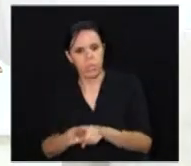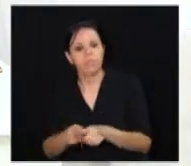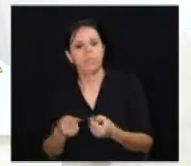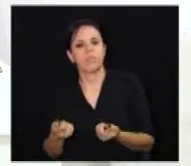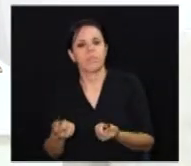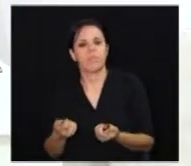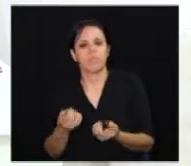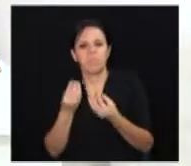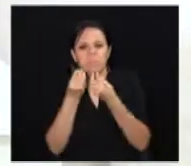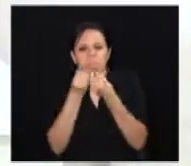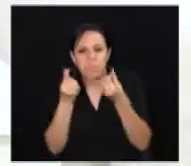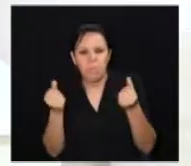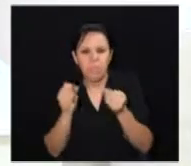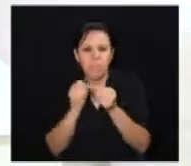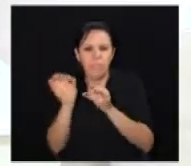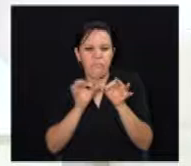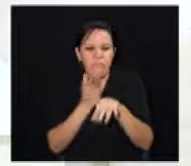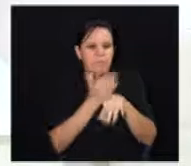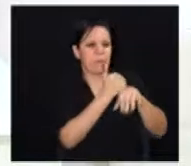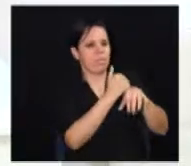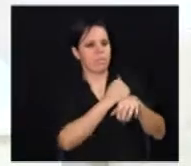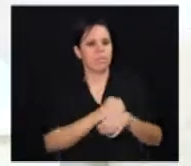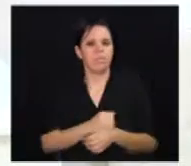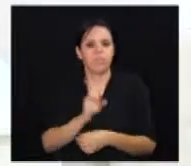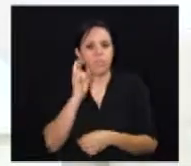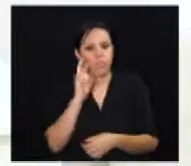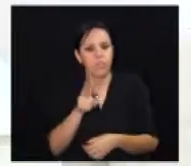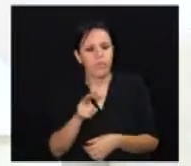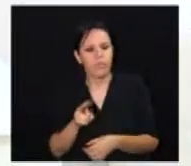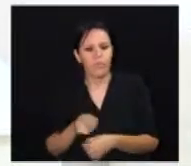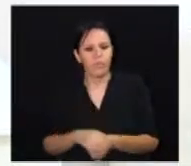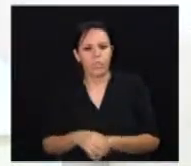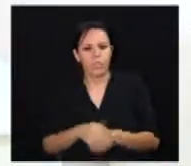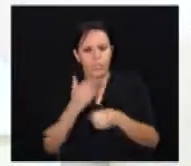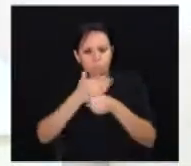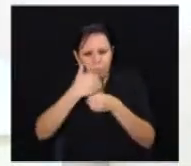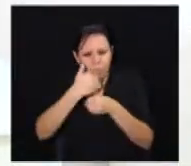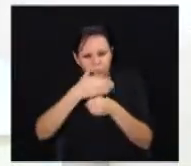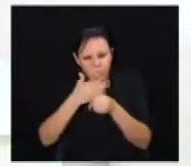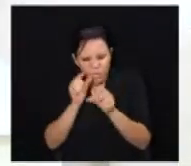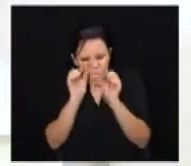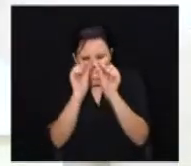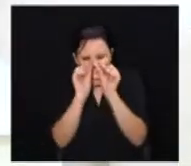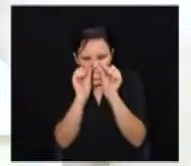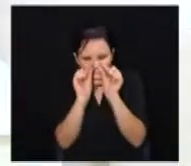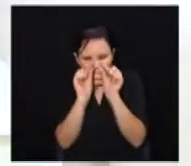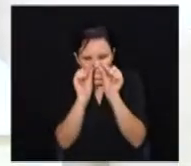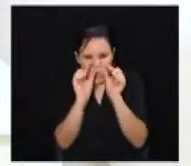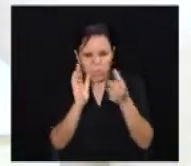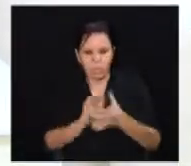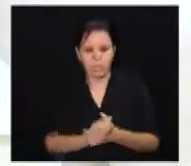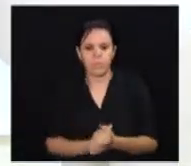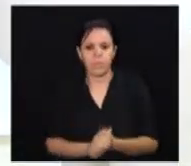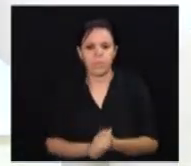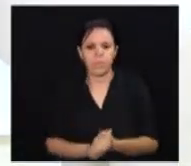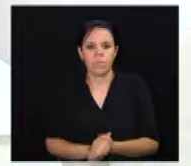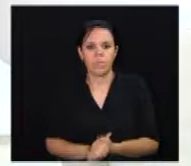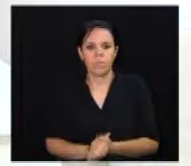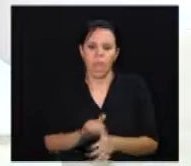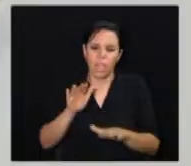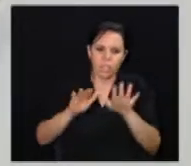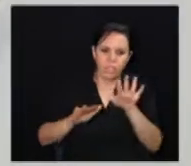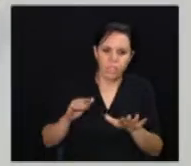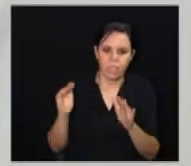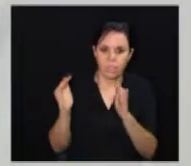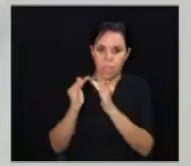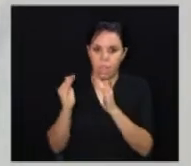de que foi feito antes, né? Eu tô vendo aqui que a cebola ela tá picada bem pequenininha, bem né? pequenininho. A gente tem mania em casa